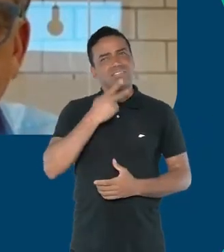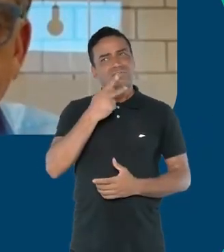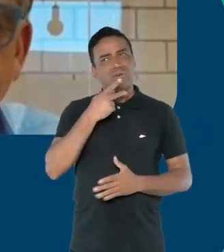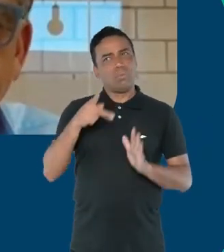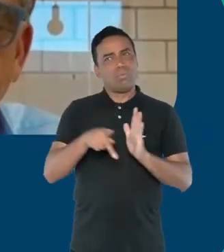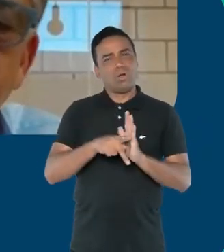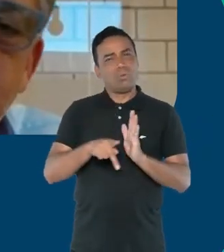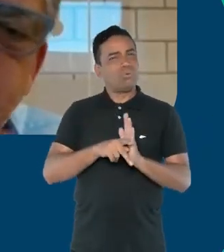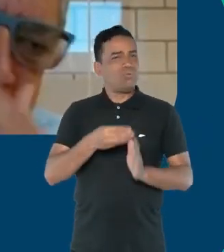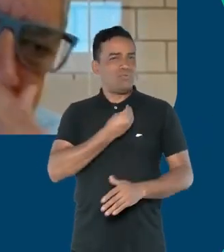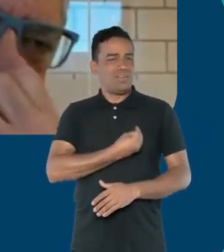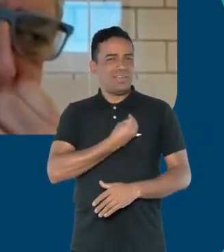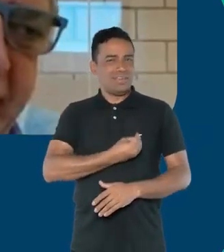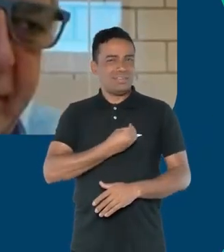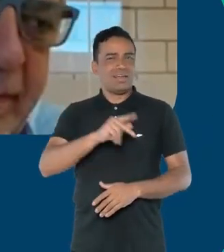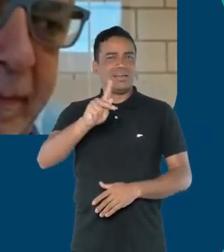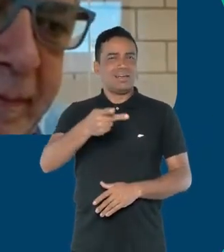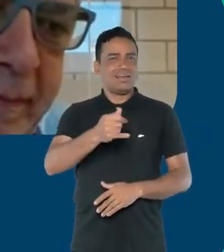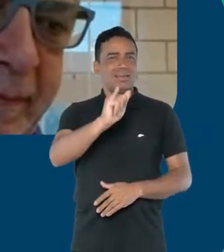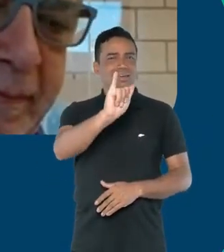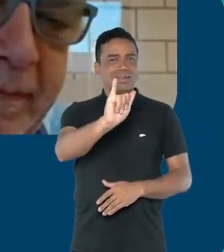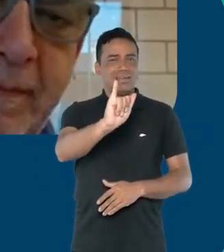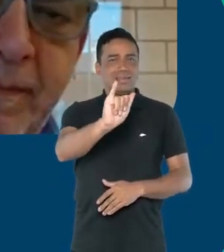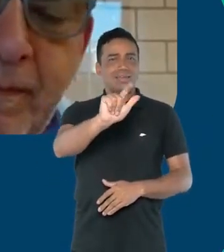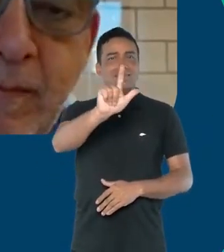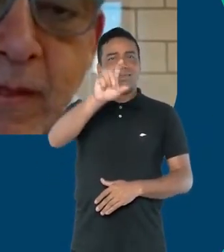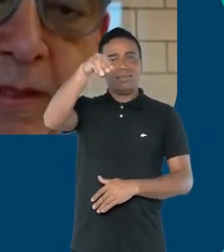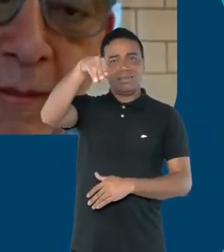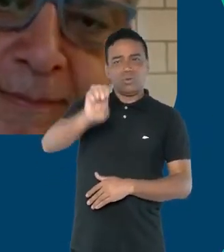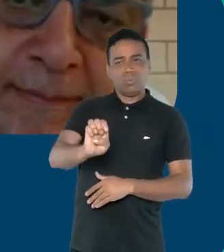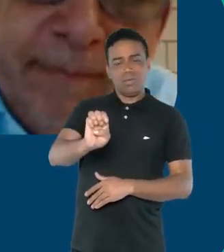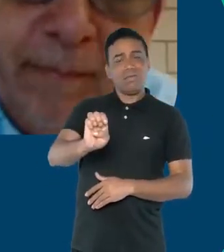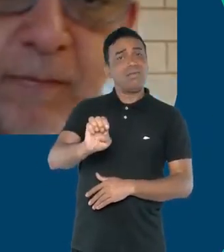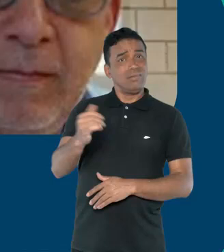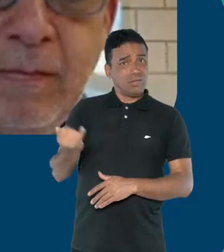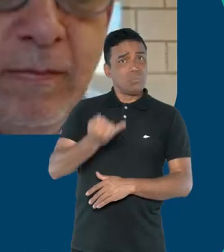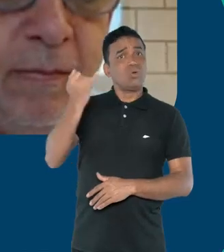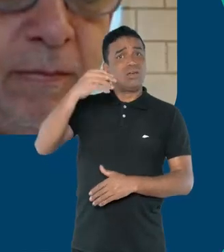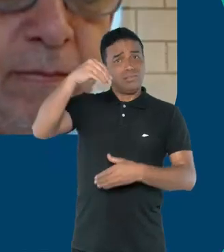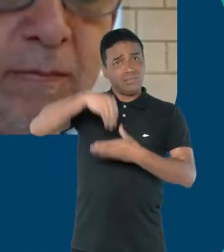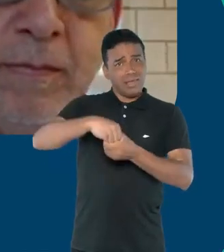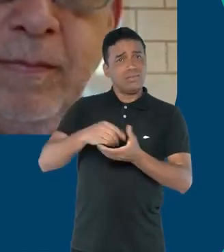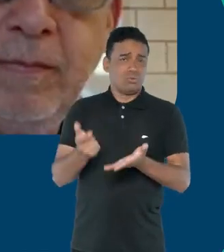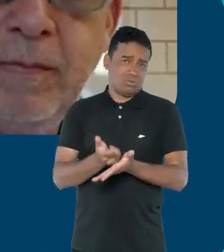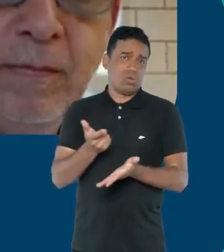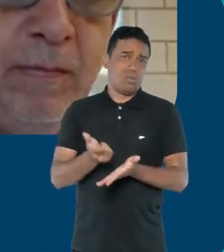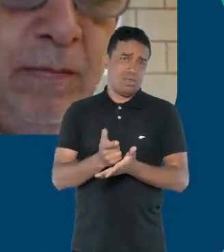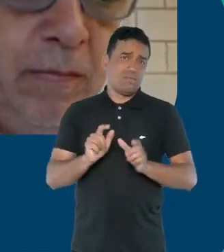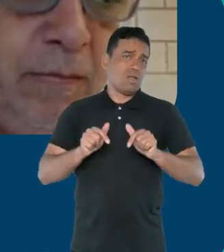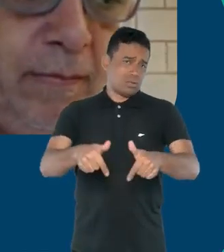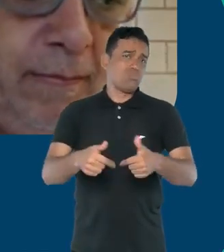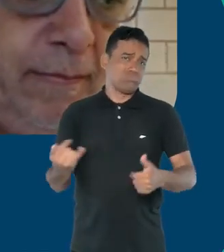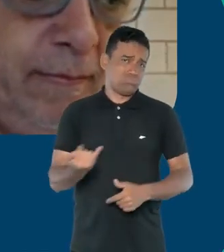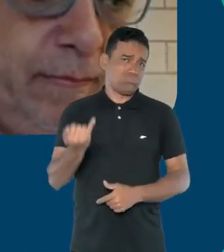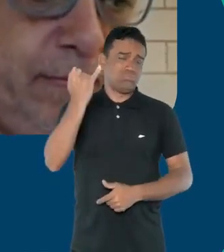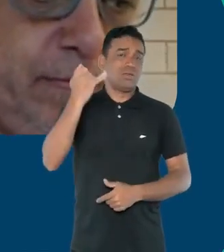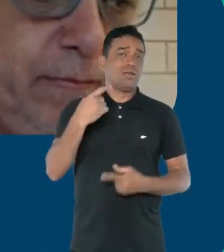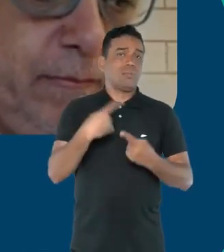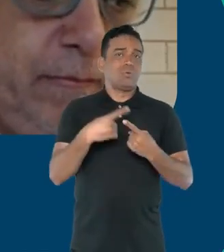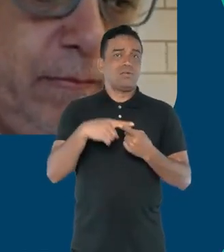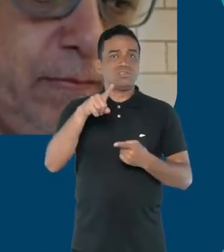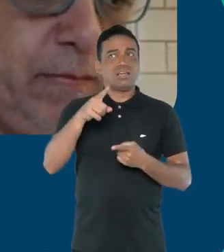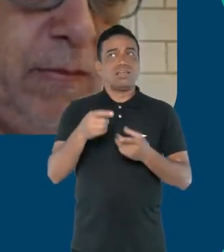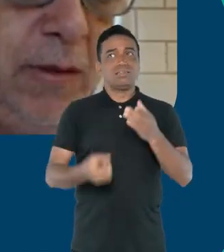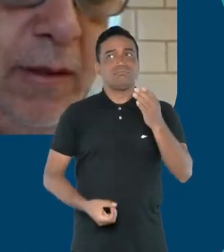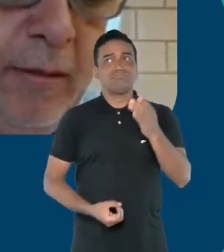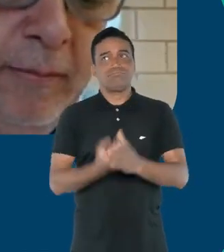do David Hume. Eu acho que isso é um gesto importante do seu livro, porque você